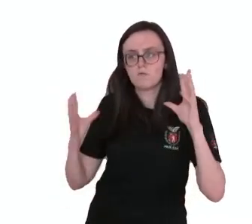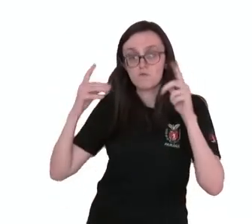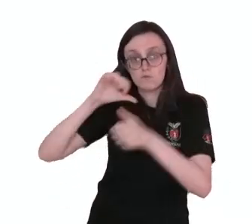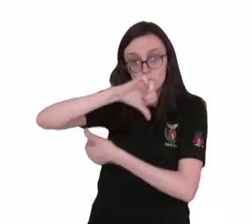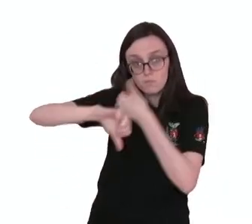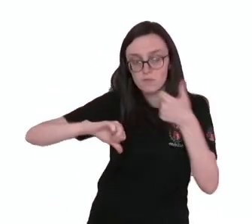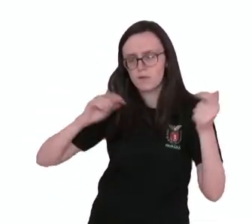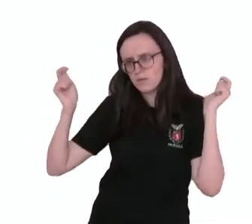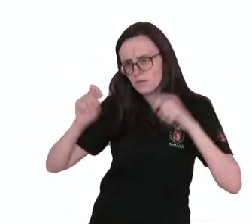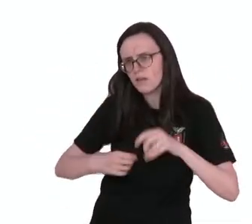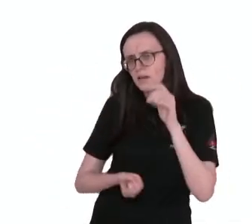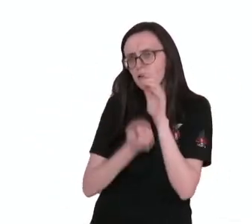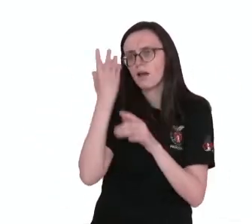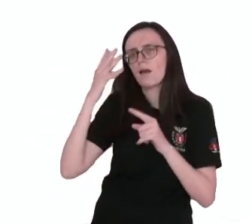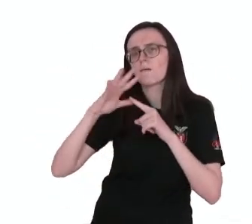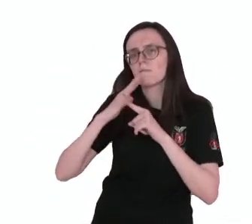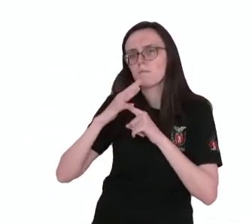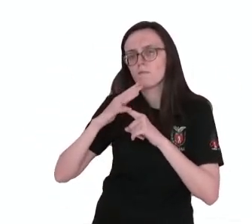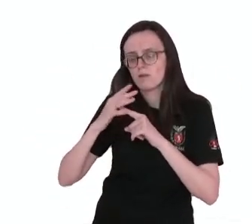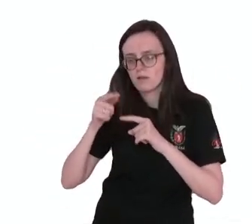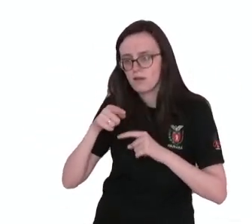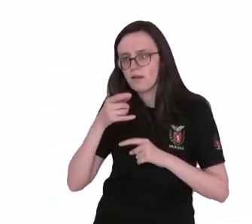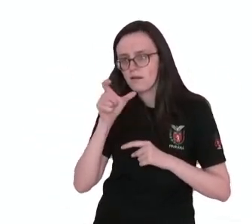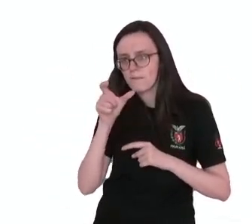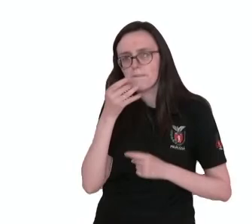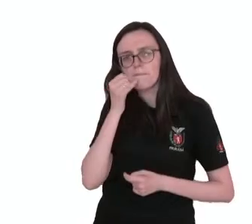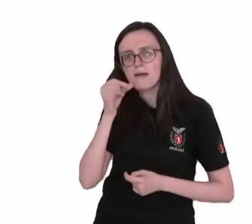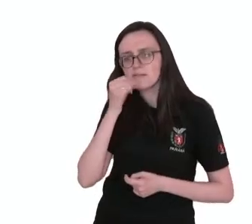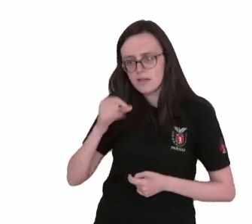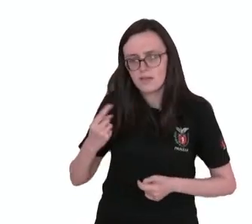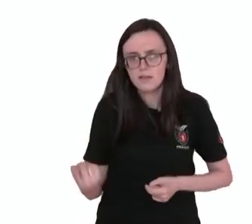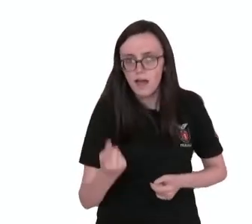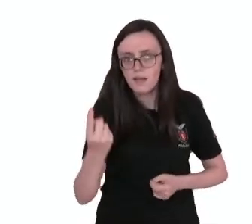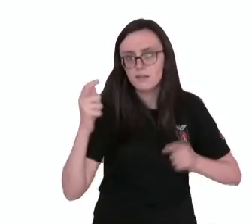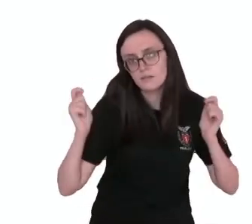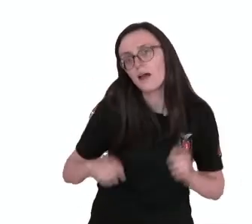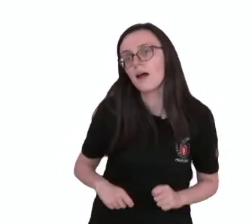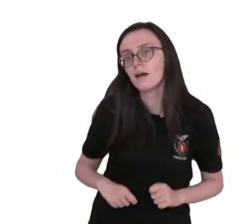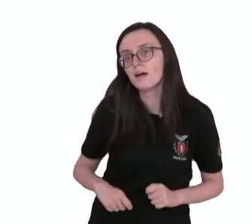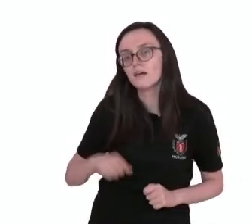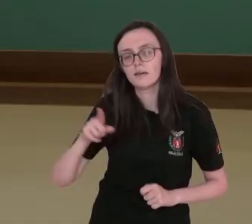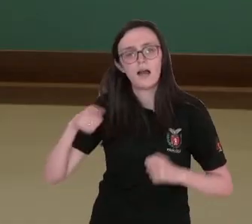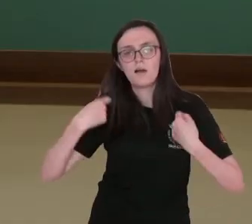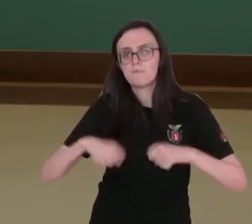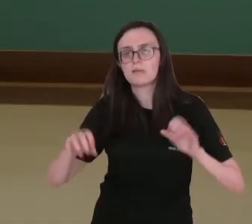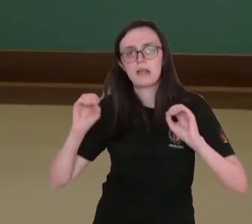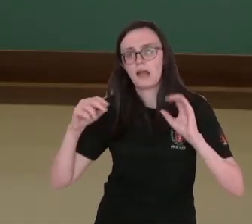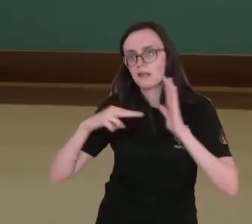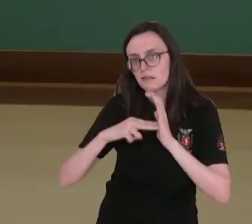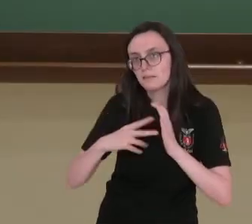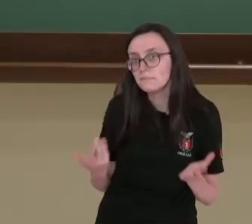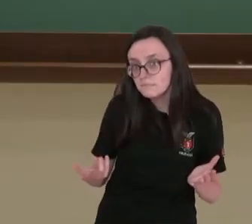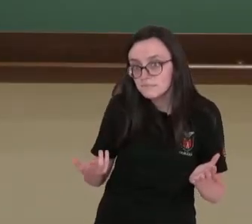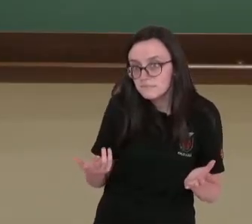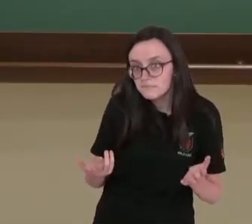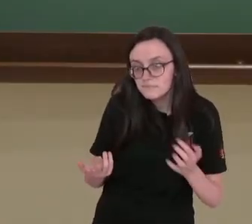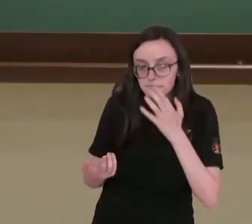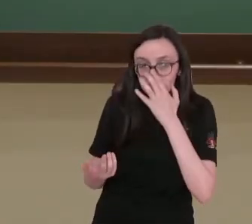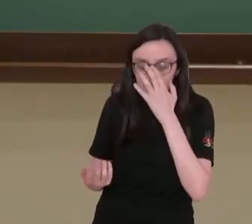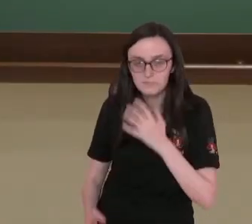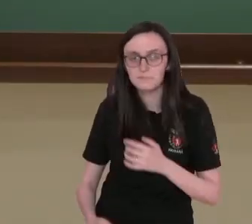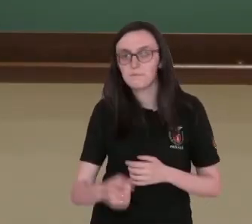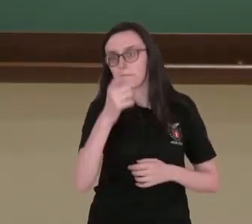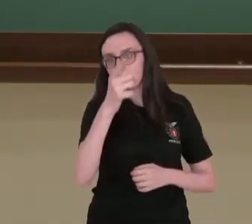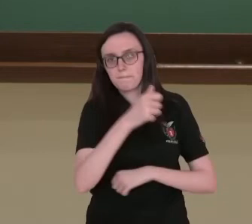possível criar um motor com bateria eterna? Isto é, uma fonte de energia que nunca precisa ser carregada? Cara